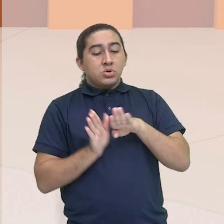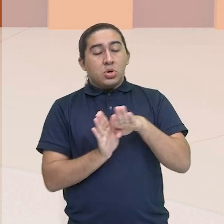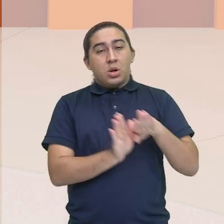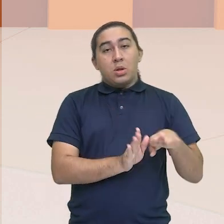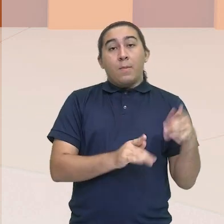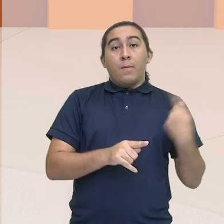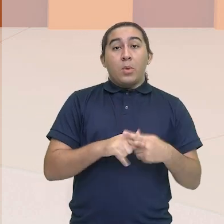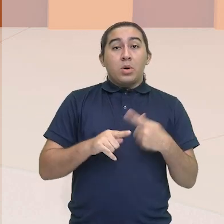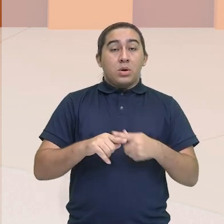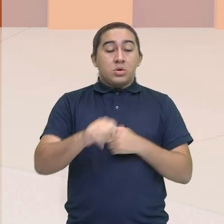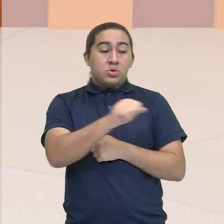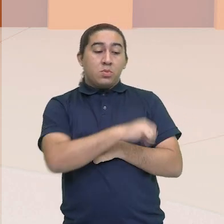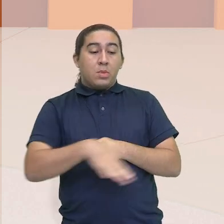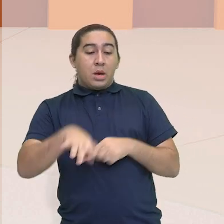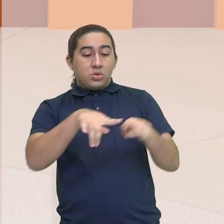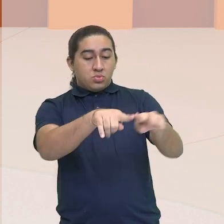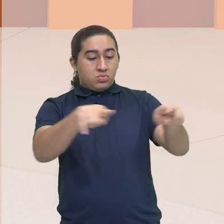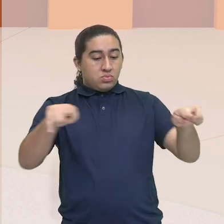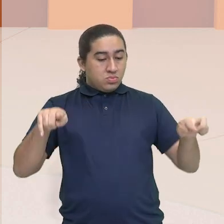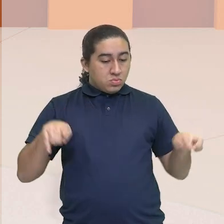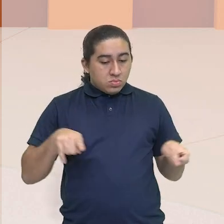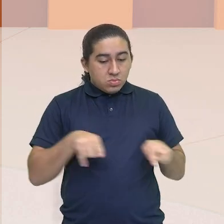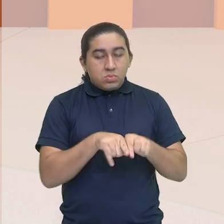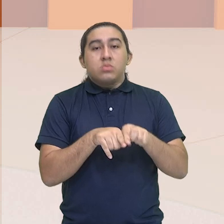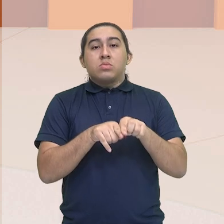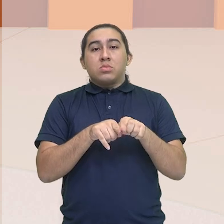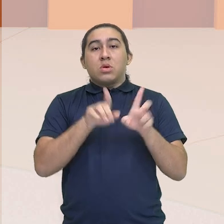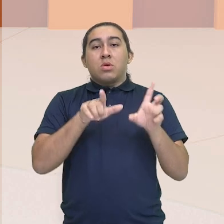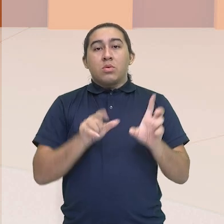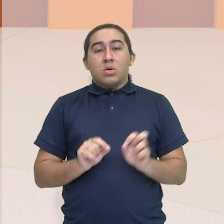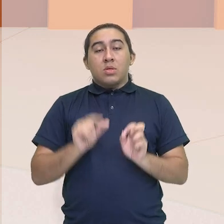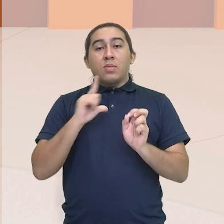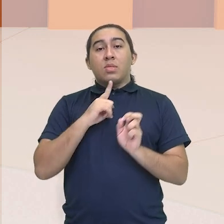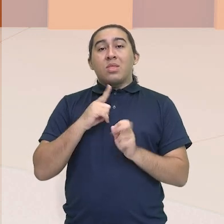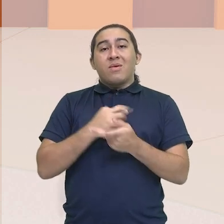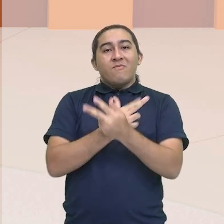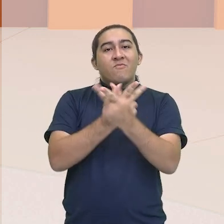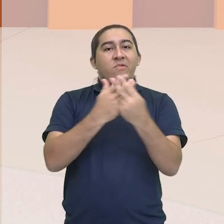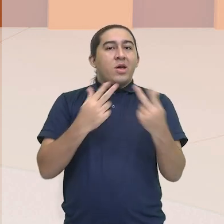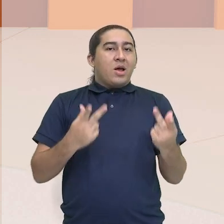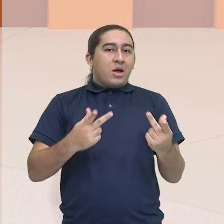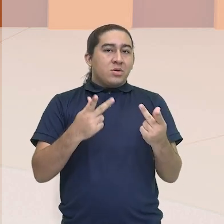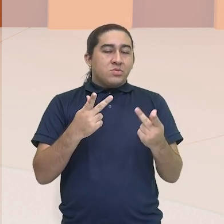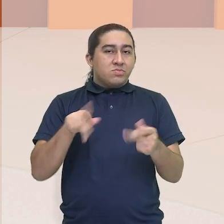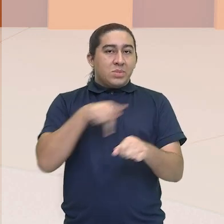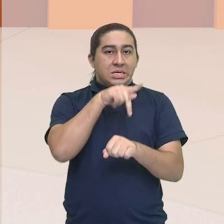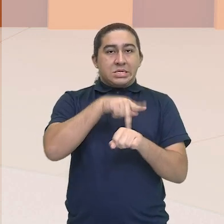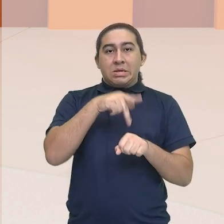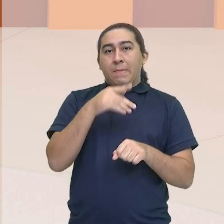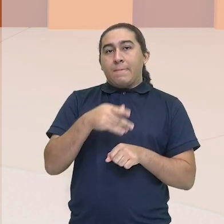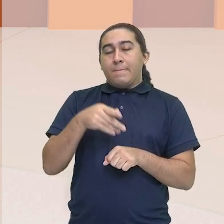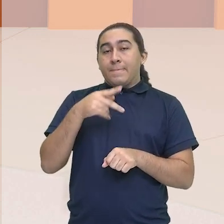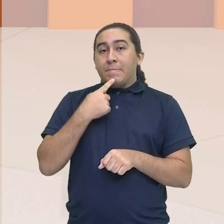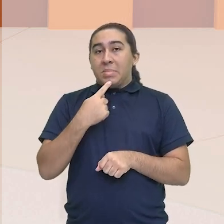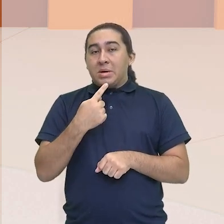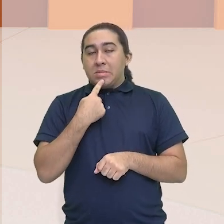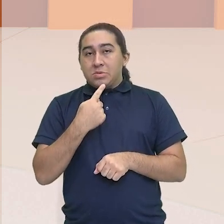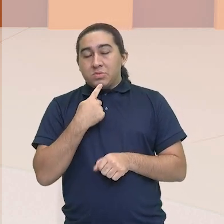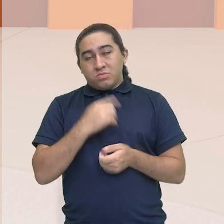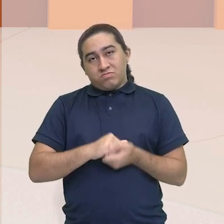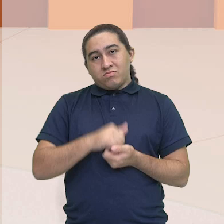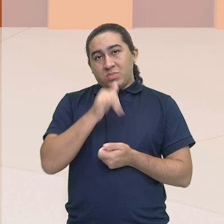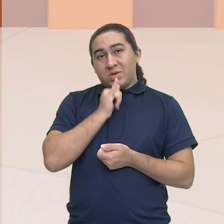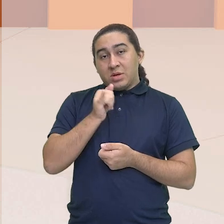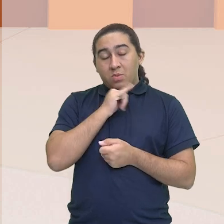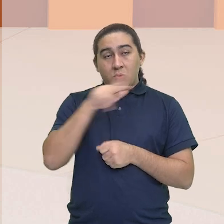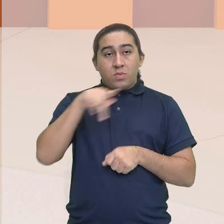cada território, na sua grande maioria, é rodeado por vizinhos. No caso do Brasil, por exemplo, o Brasil é rodeado de